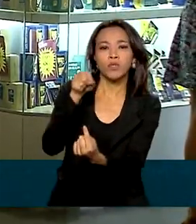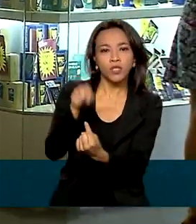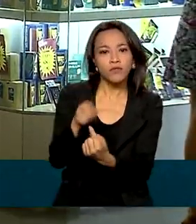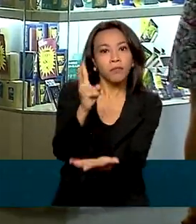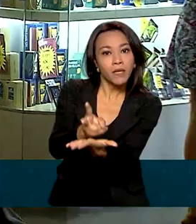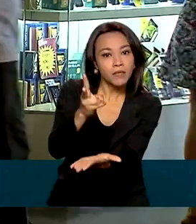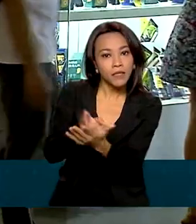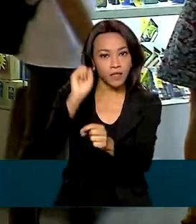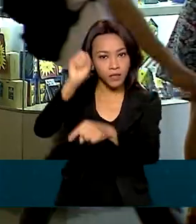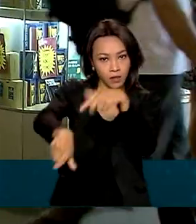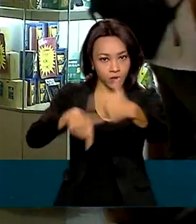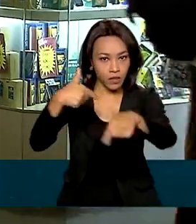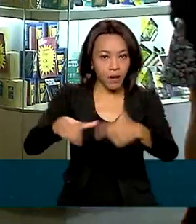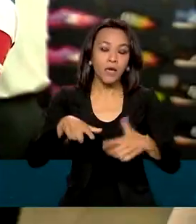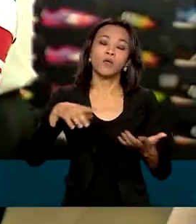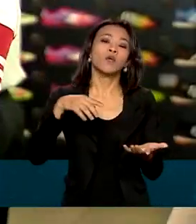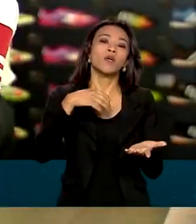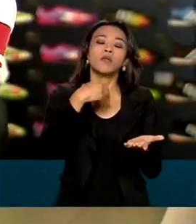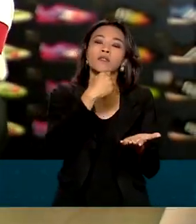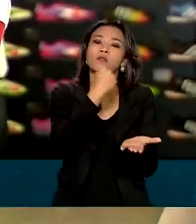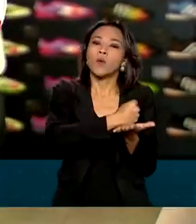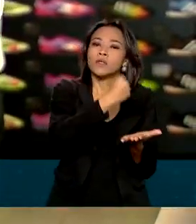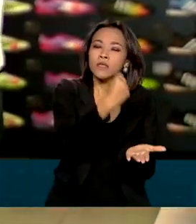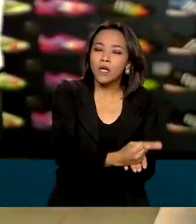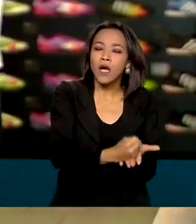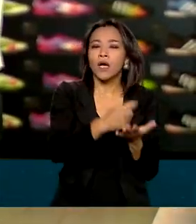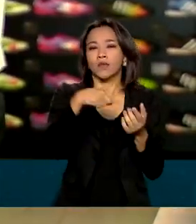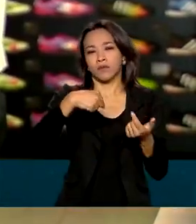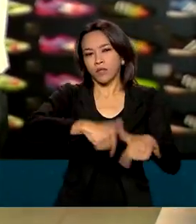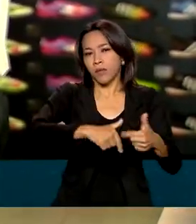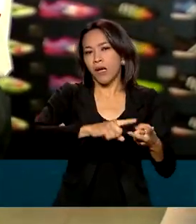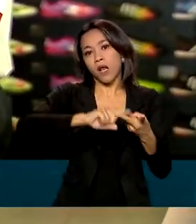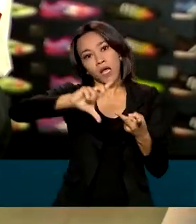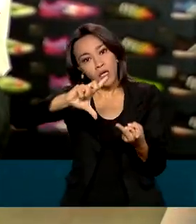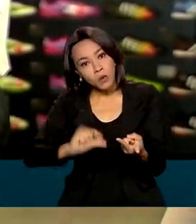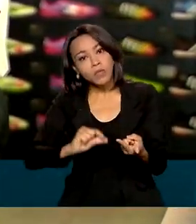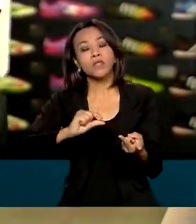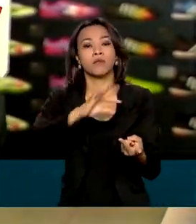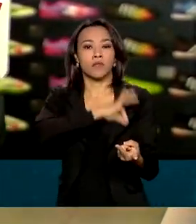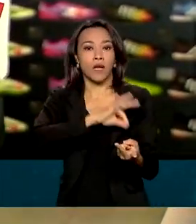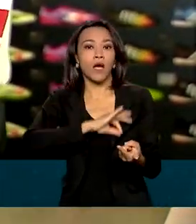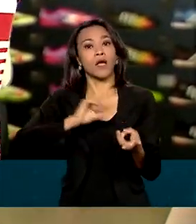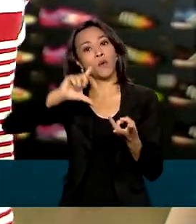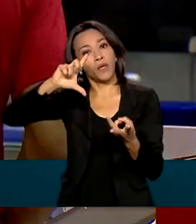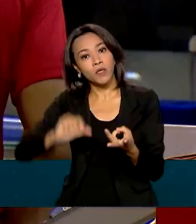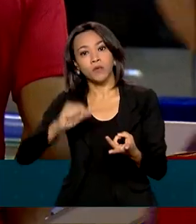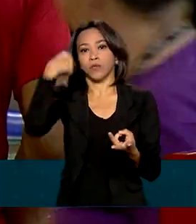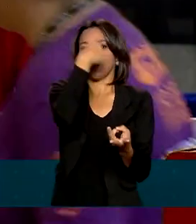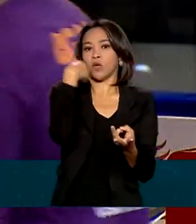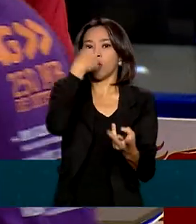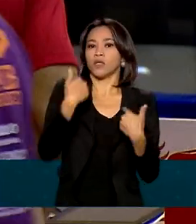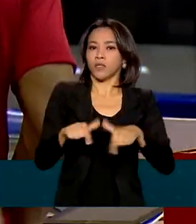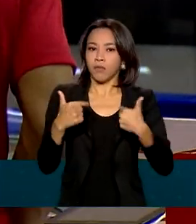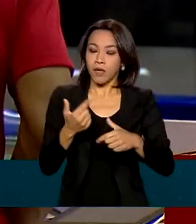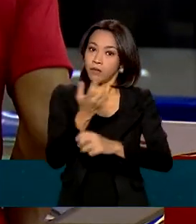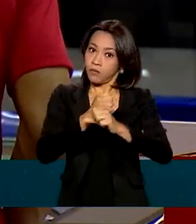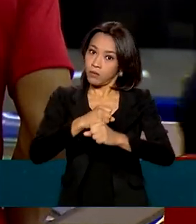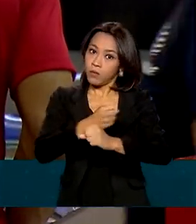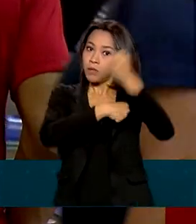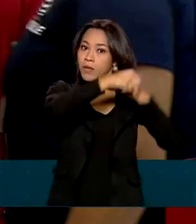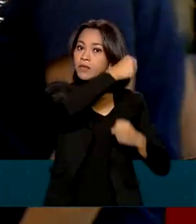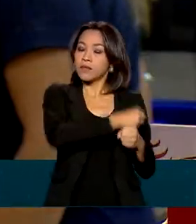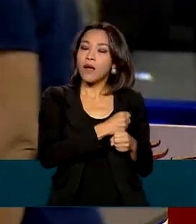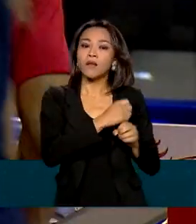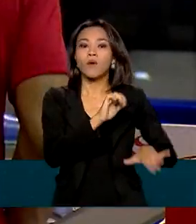BEM previa a suspensão de contratos de trabalho ou redução de salário e jornada. Ano passado, a medida beneficiou